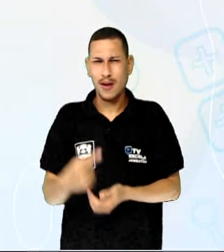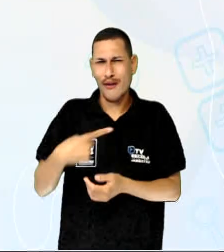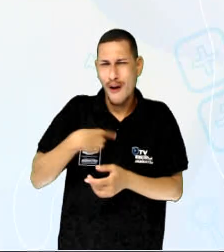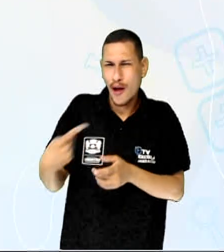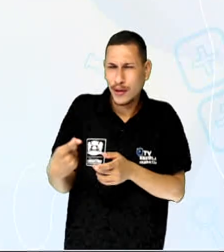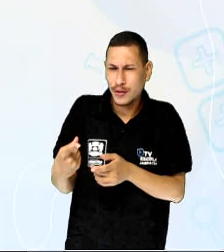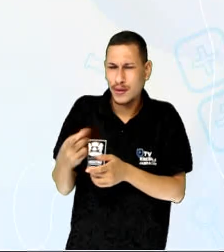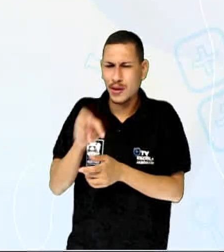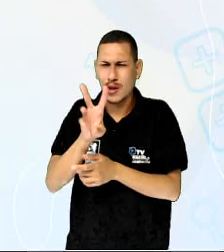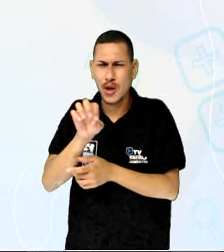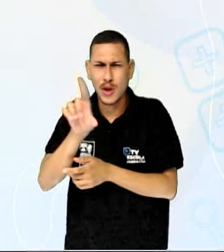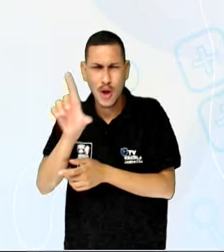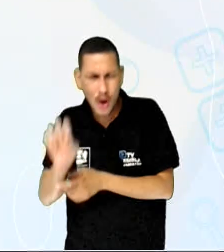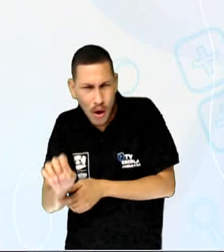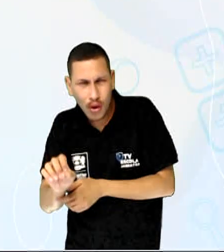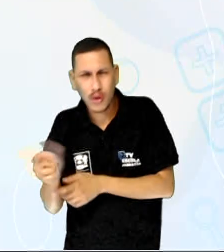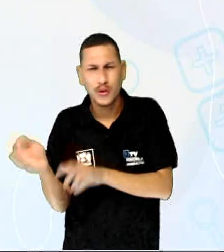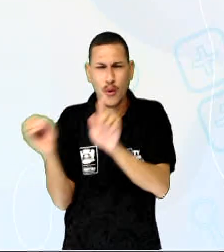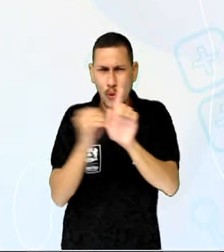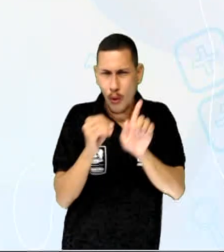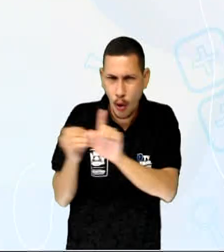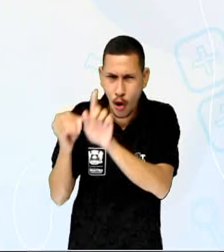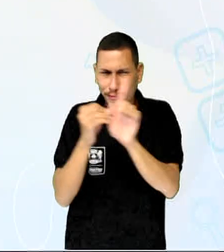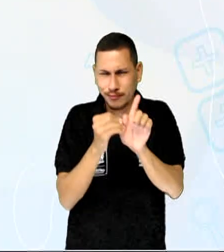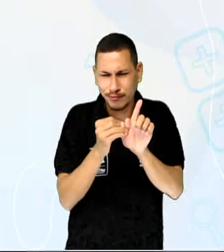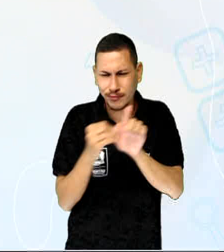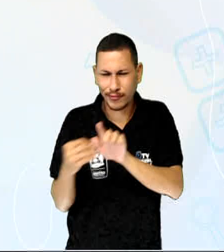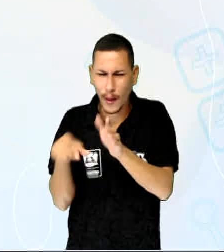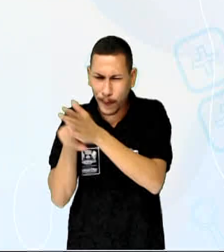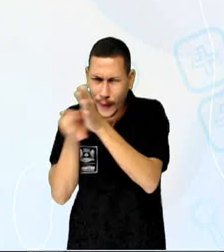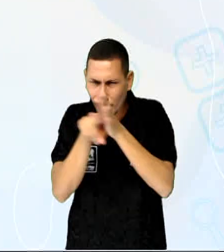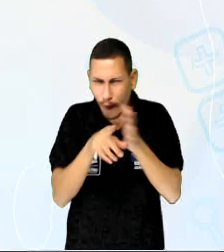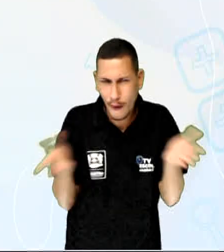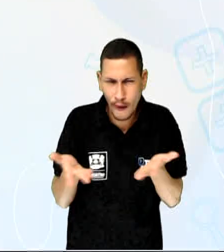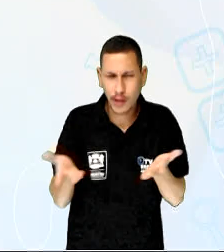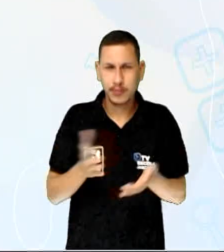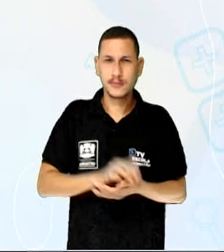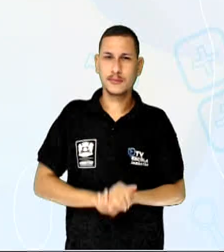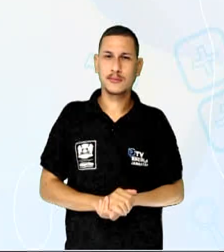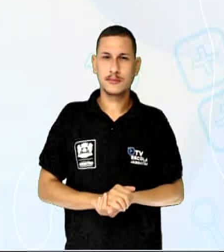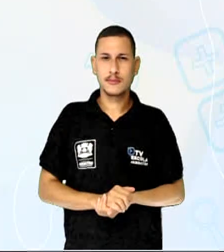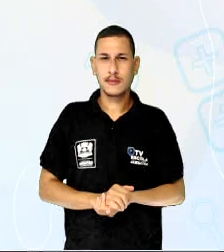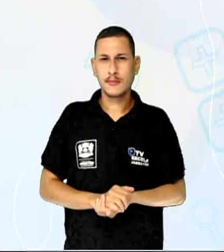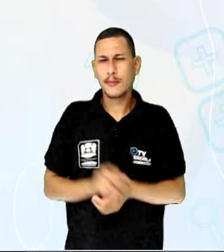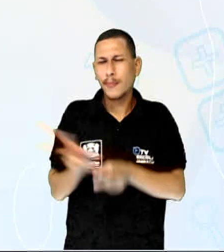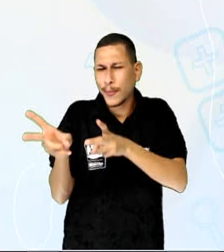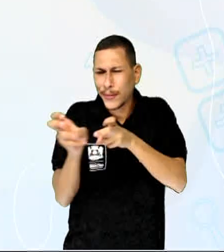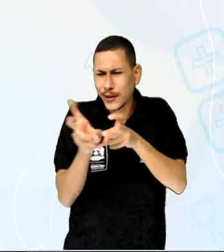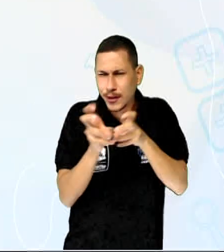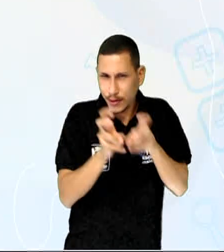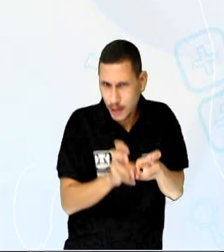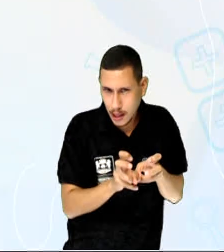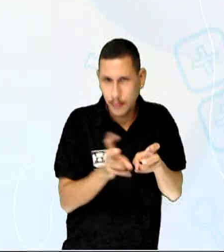if I had internet now. Né? Então percebam sempre que essas são